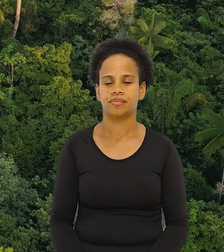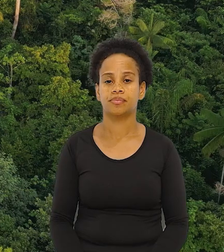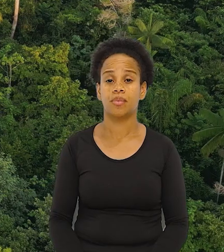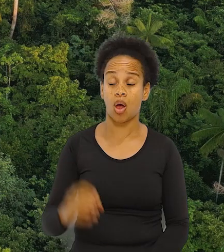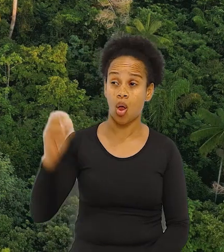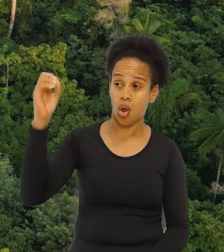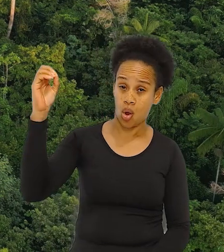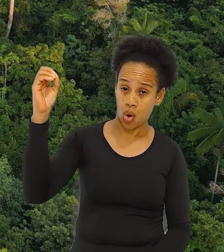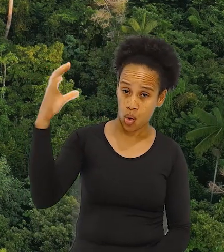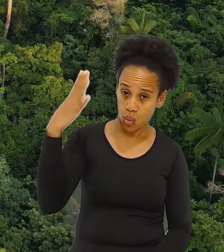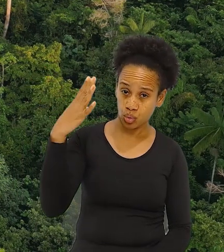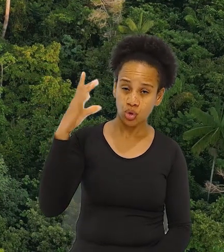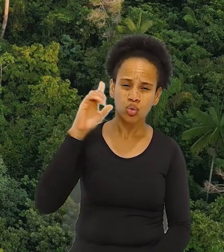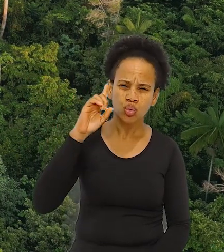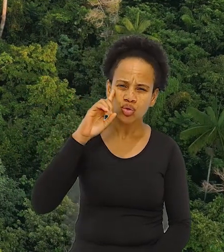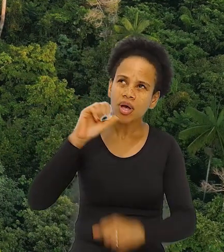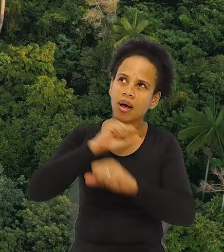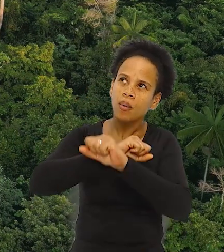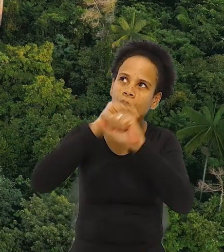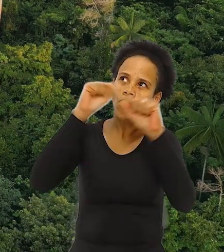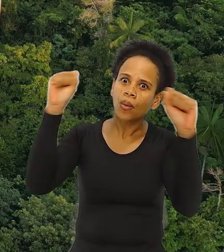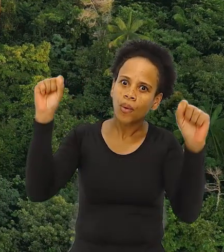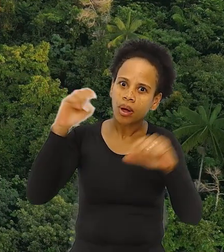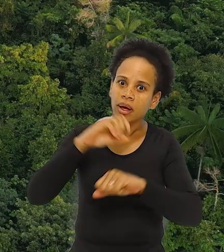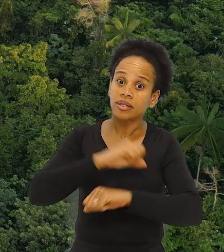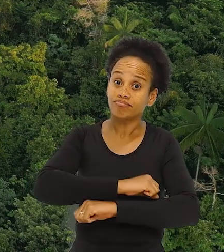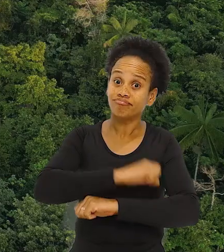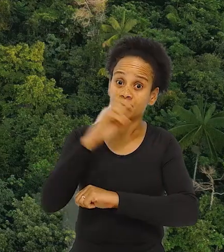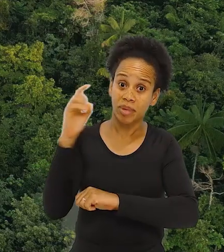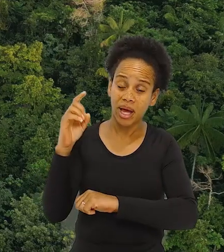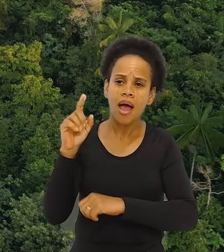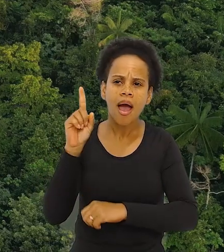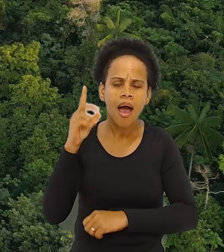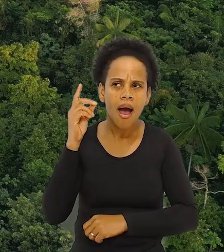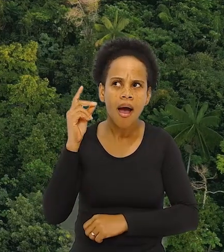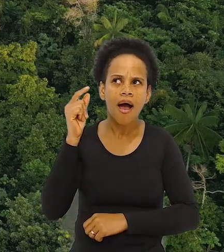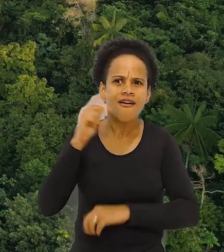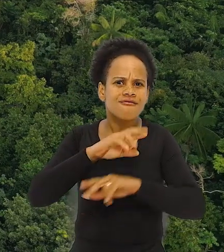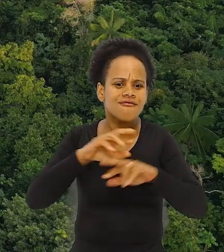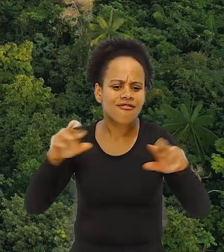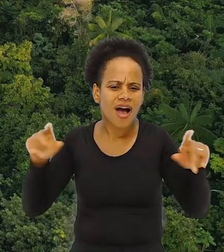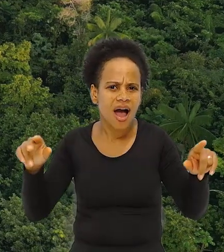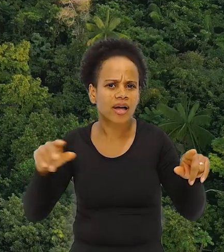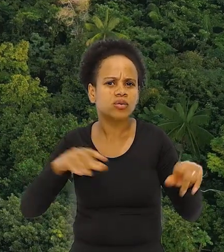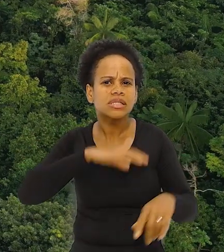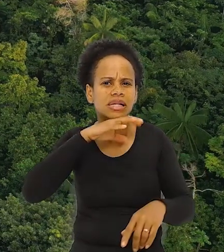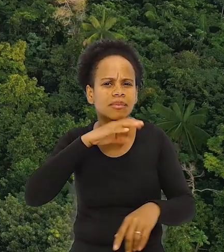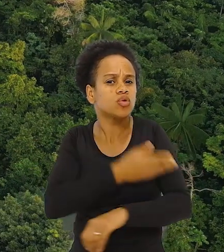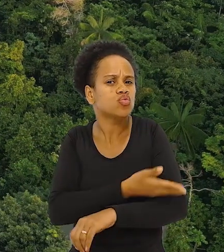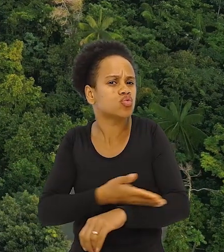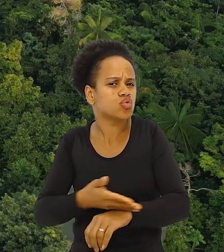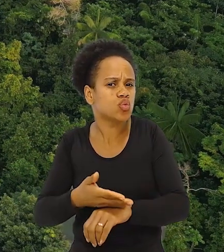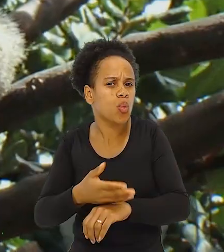a luz de cada amanhecer, funciona como um gatilho para incontáveis animais de hábitos diurnos